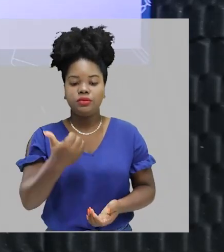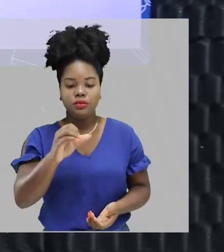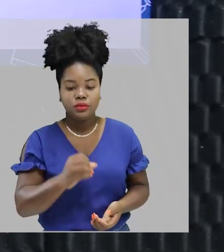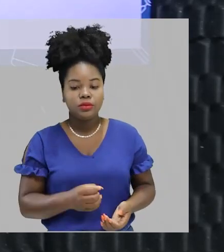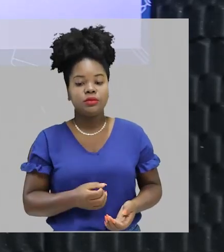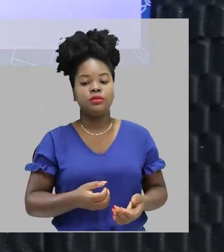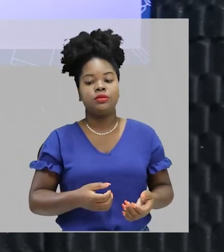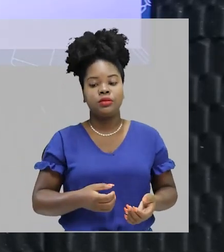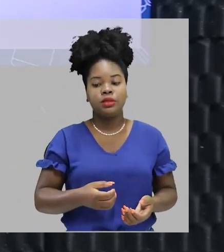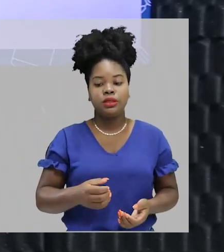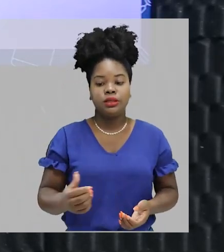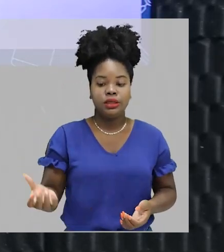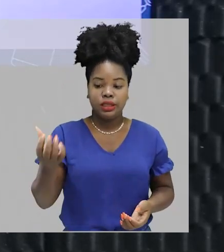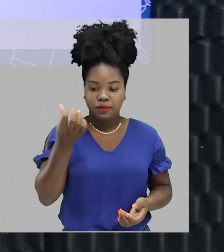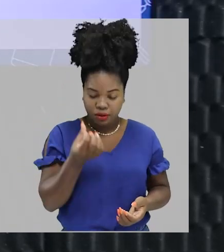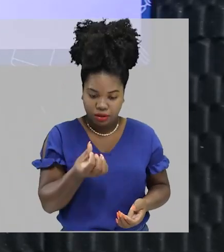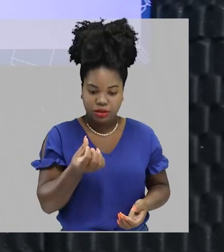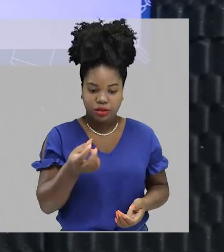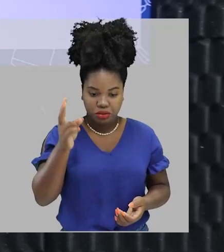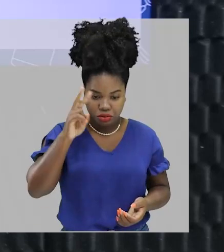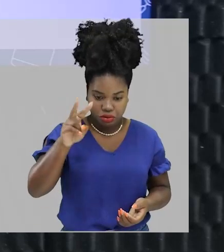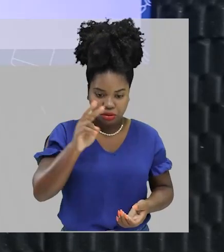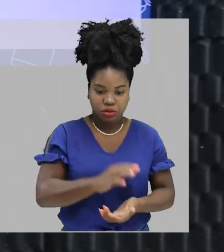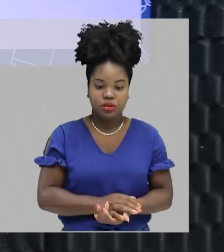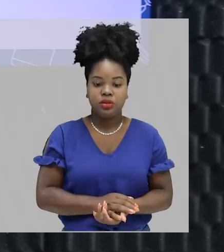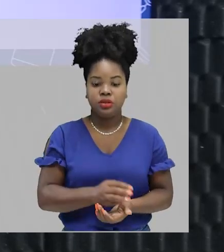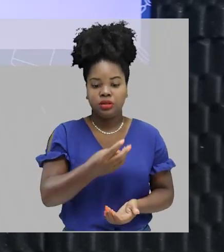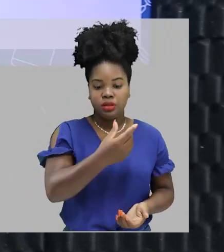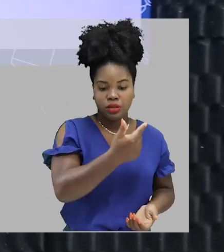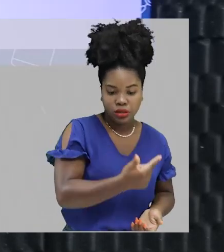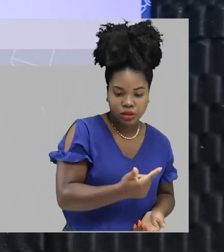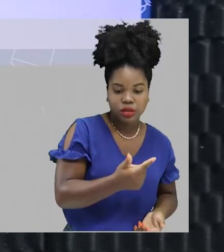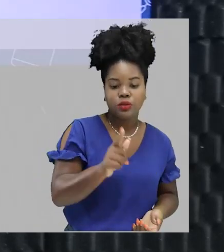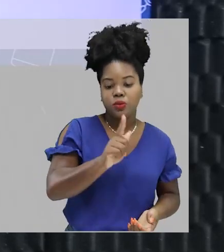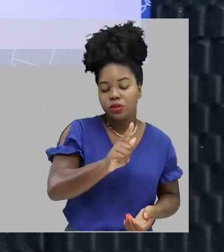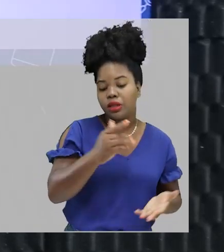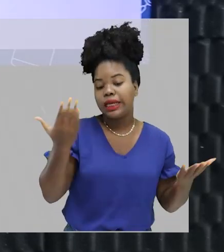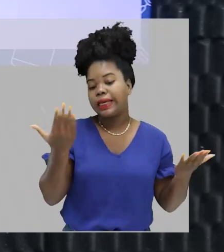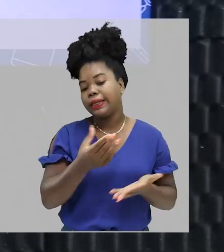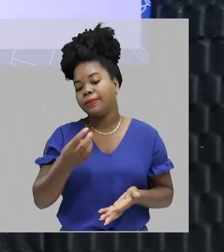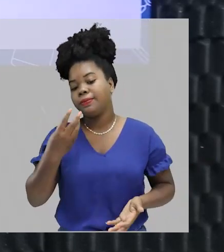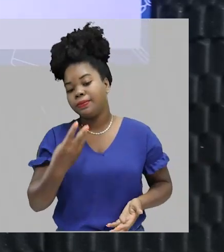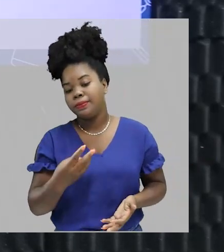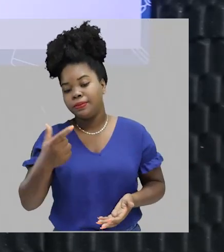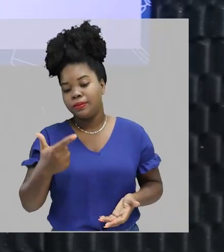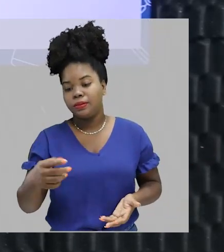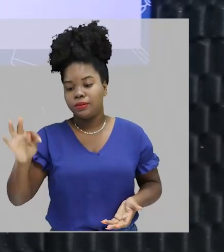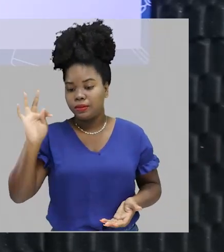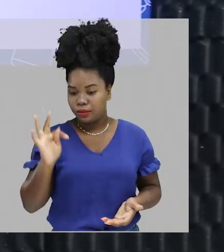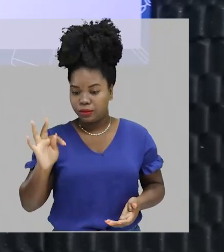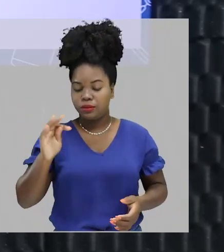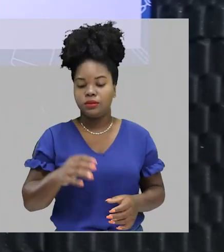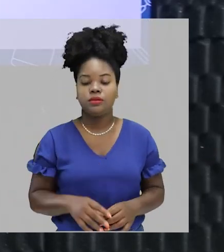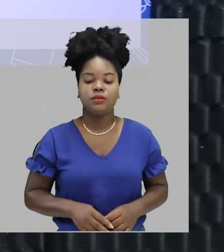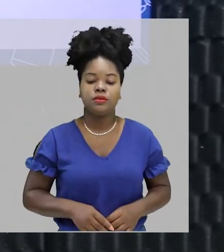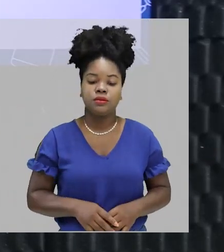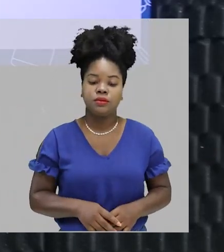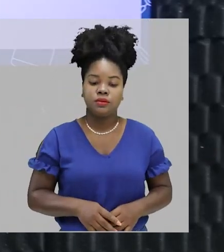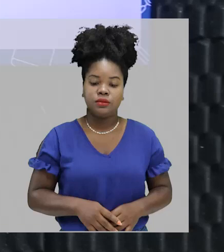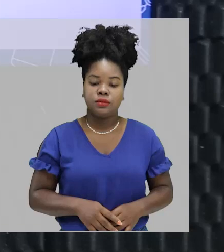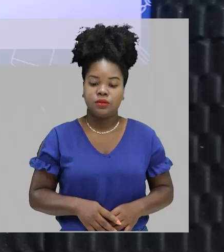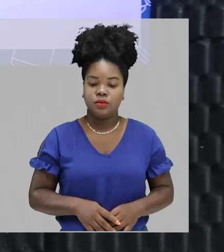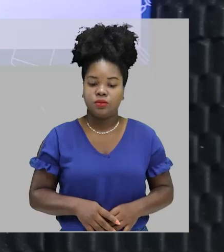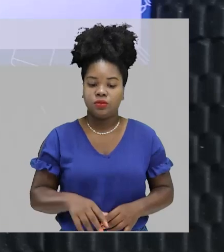elevado à sexta, em vez de ter 32 gramas, eu vou ter 32 toneladas de